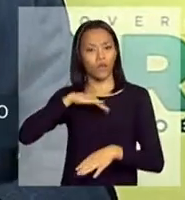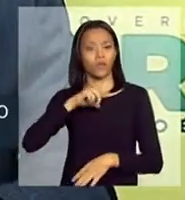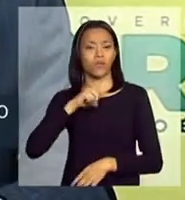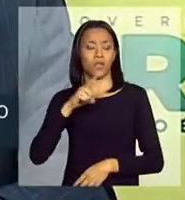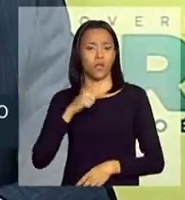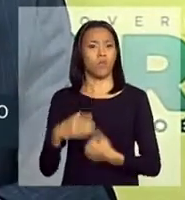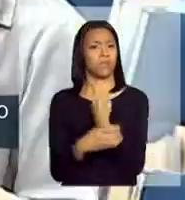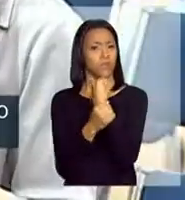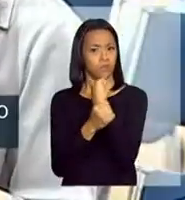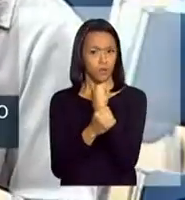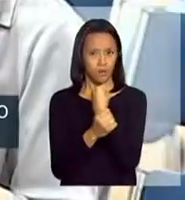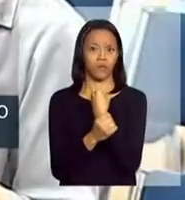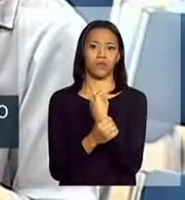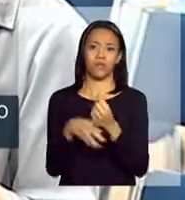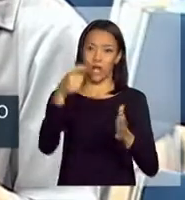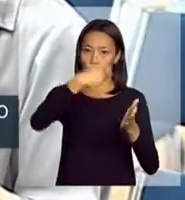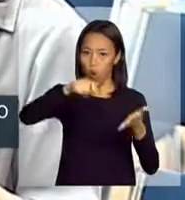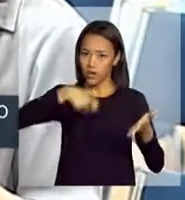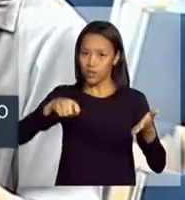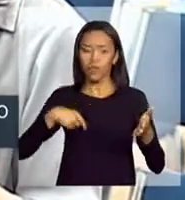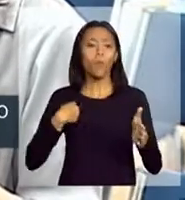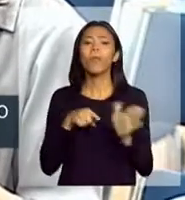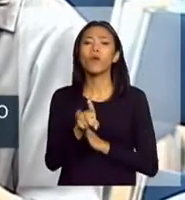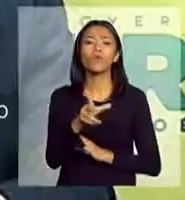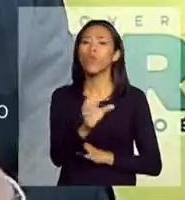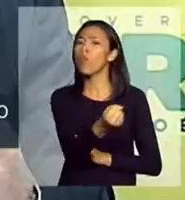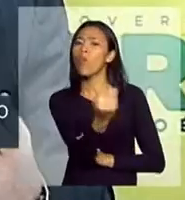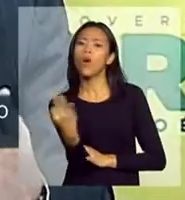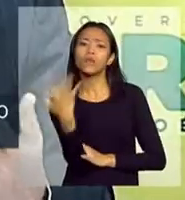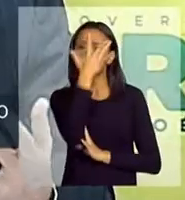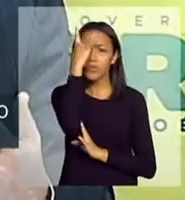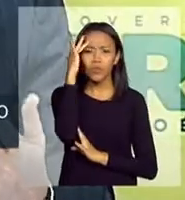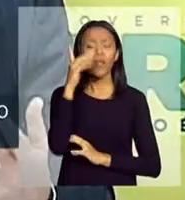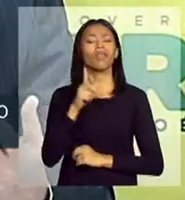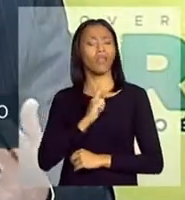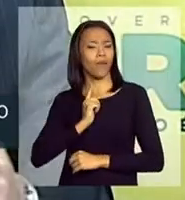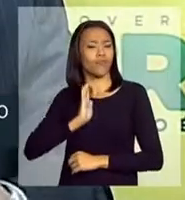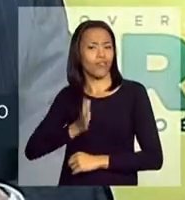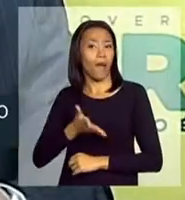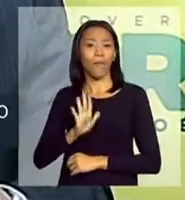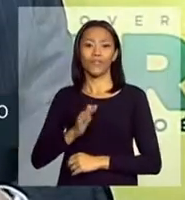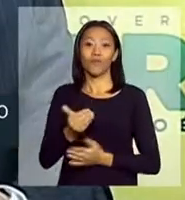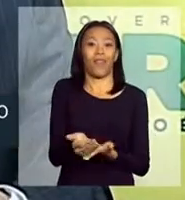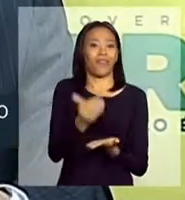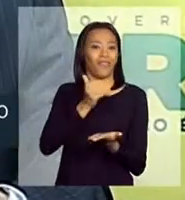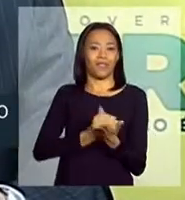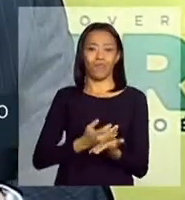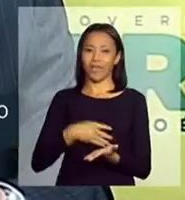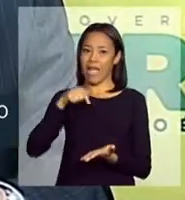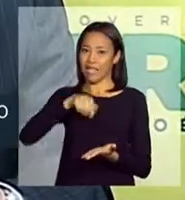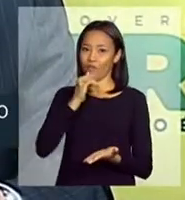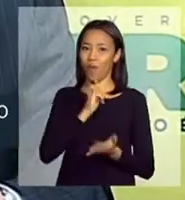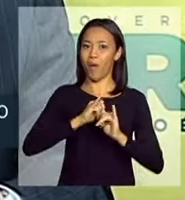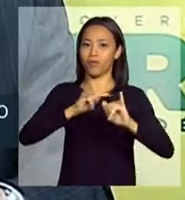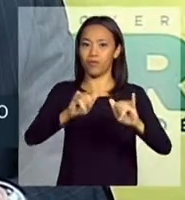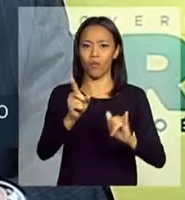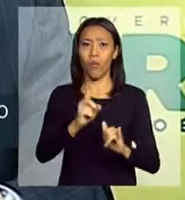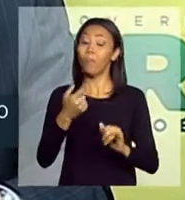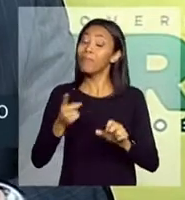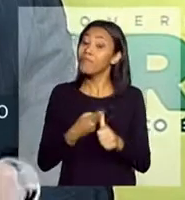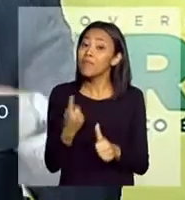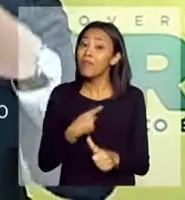segurança no processo posterior tem assim Quantos serão necessários nós temos mas eu não quero antecipar isso sem a gente fazer um